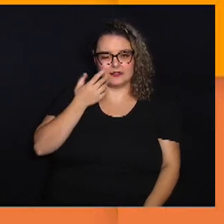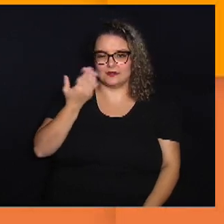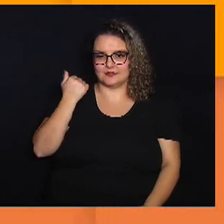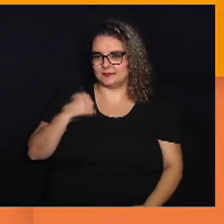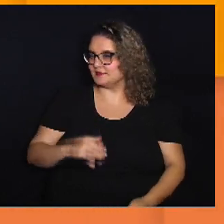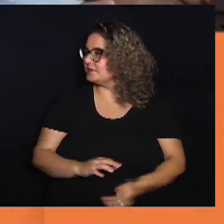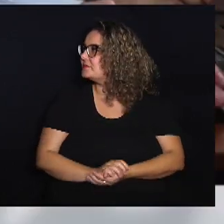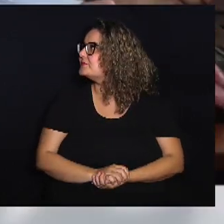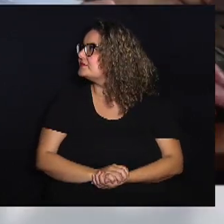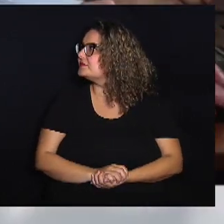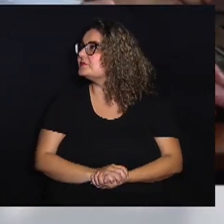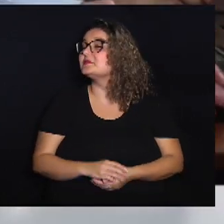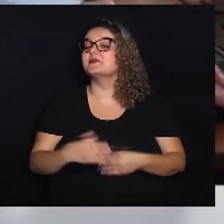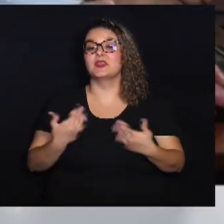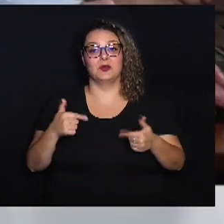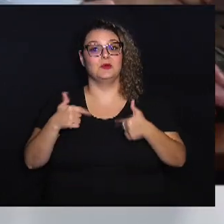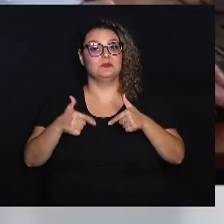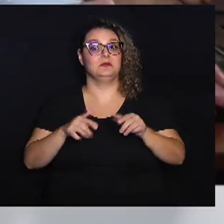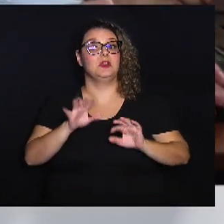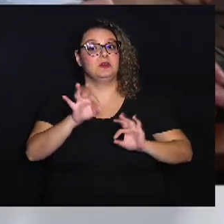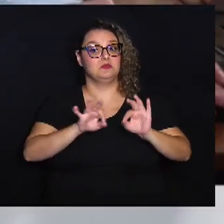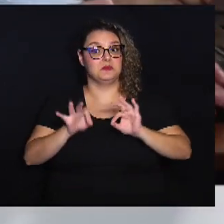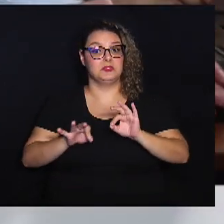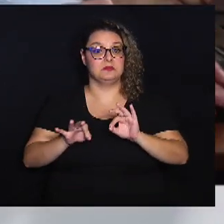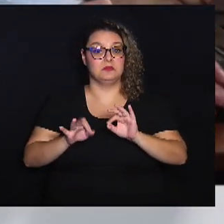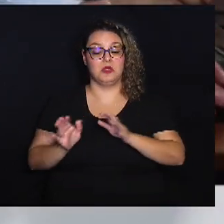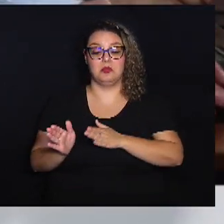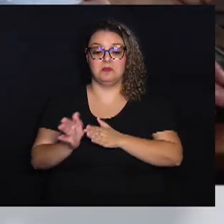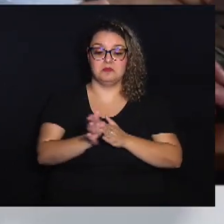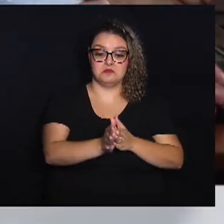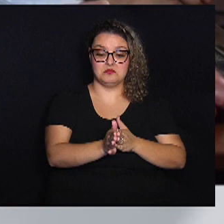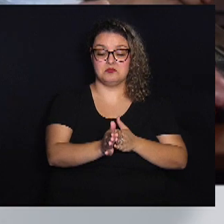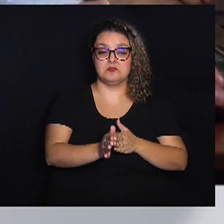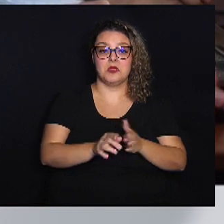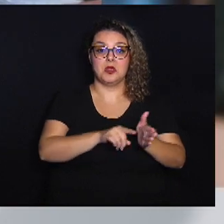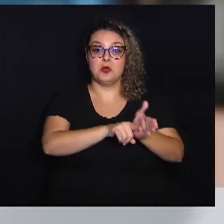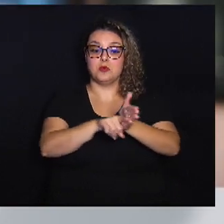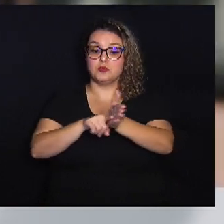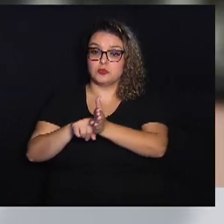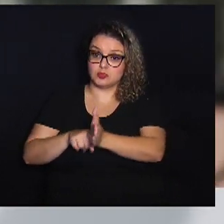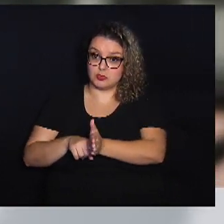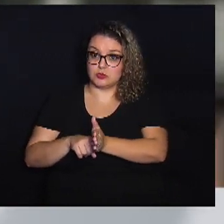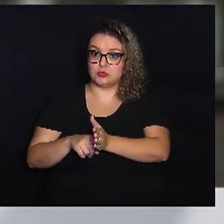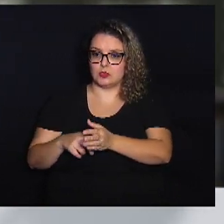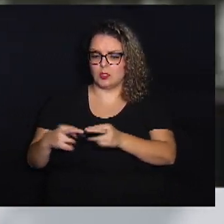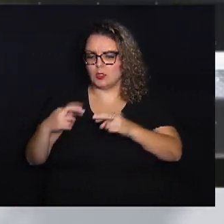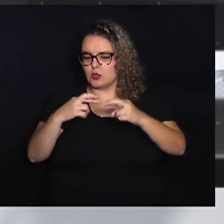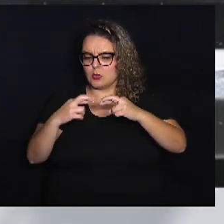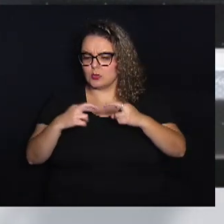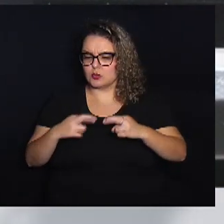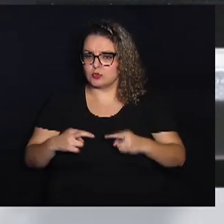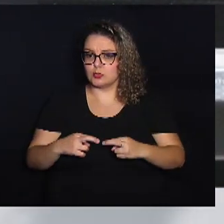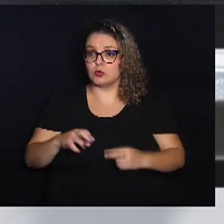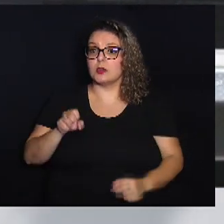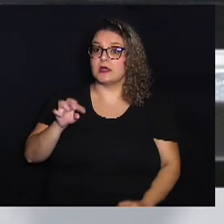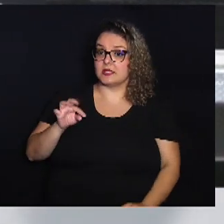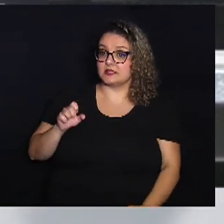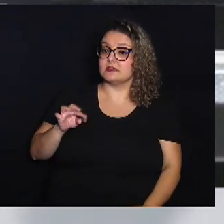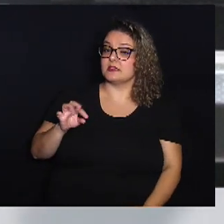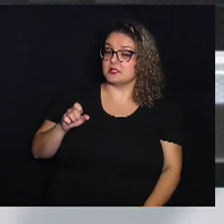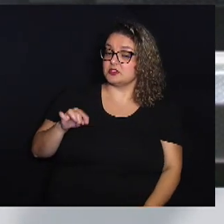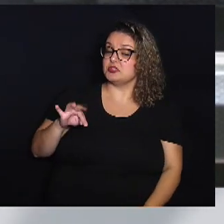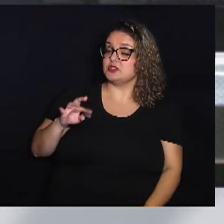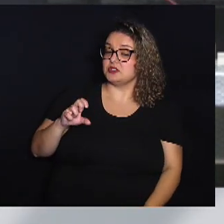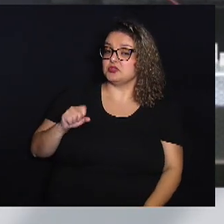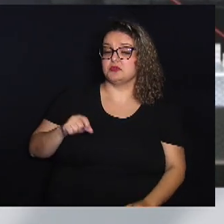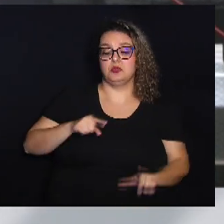bora! O trabalho é planejar e dirigir a execução de pesquisas ou levantamentos estatísticos. Os